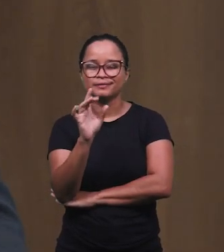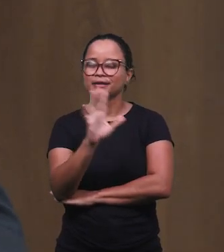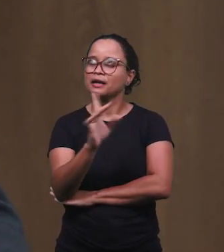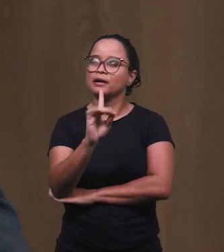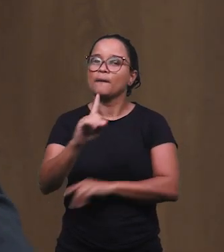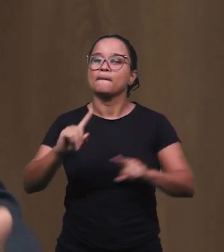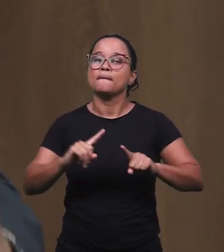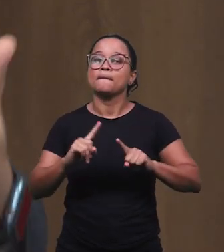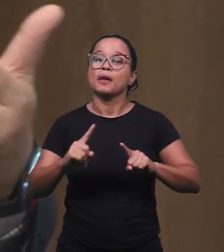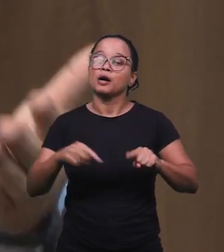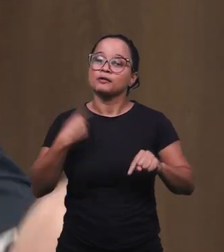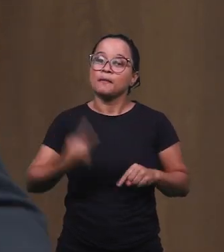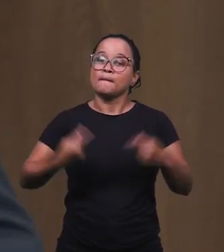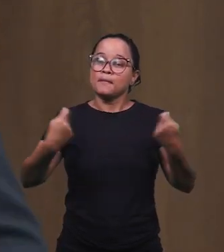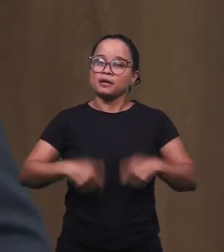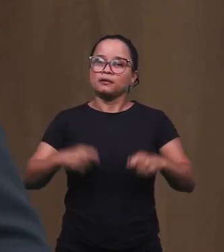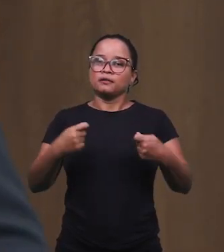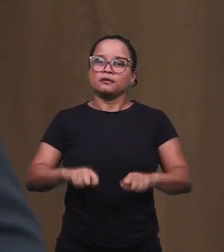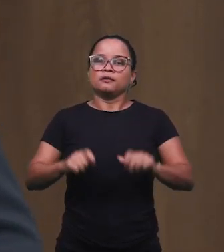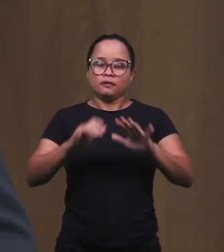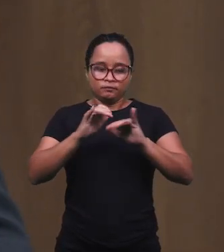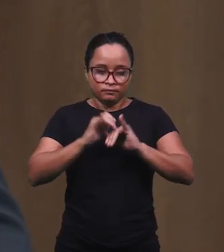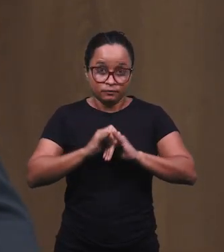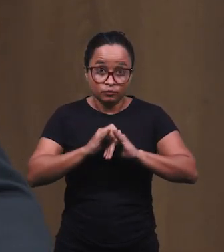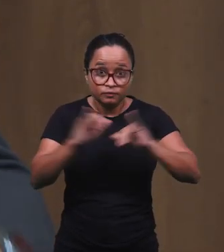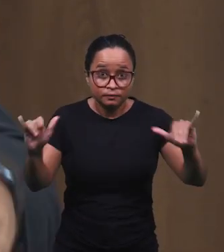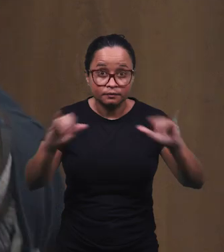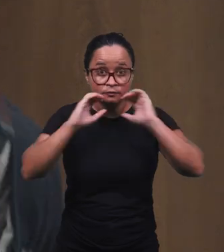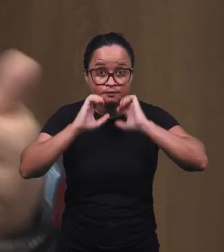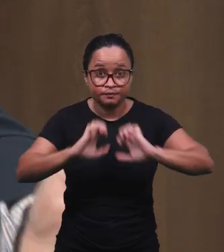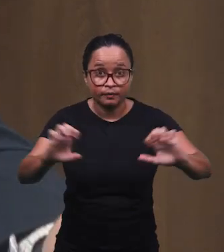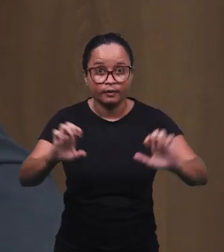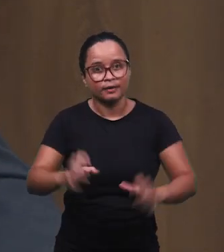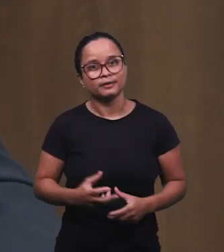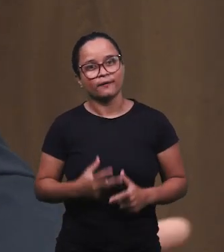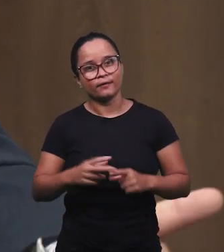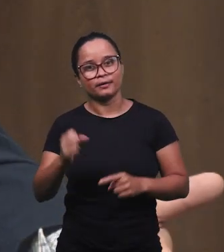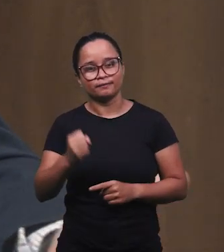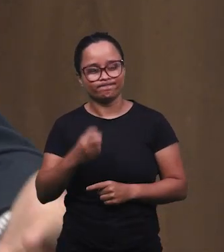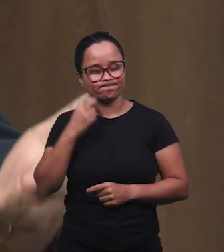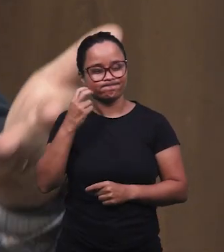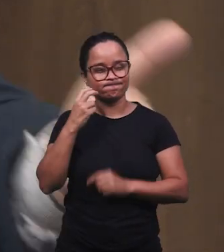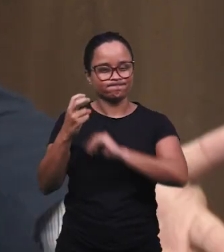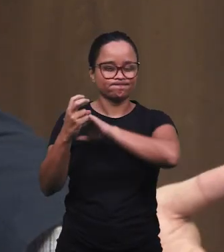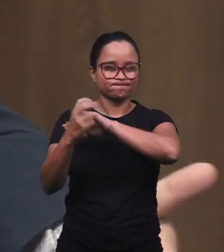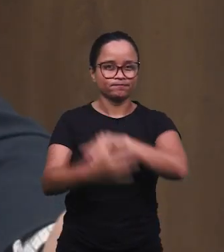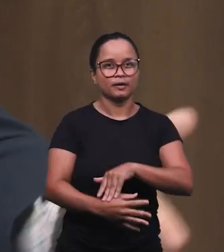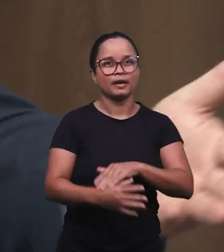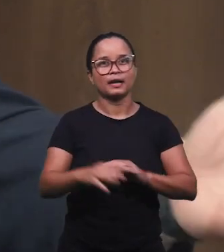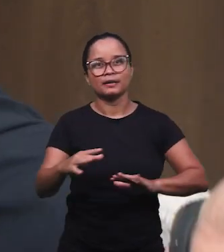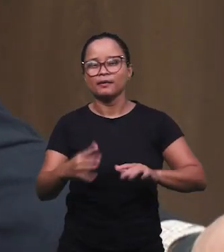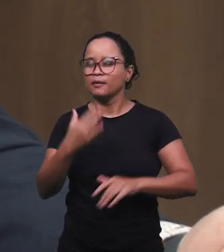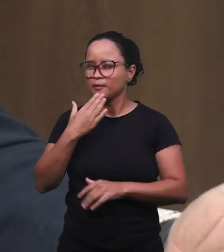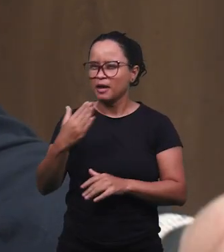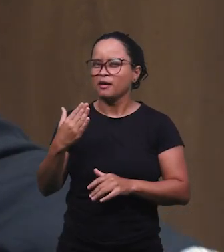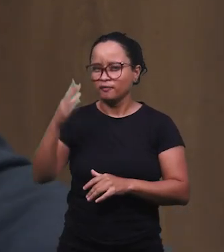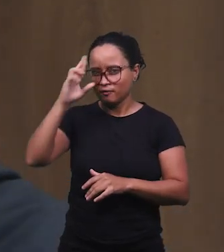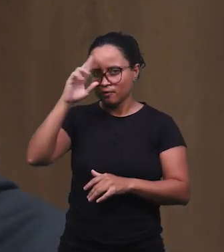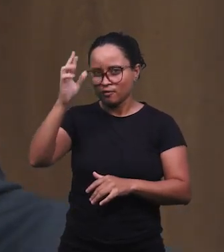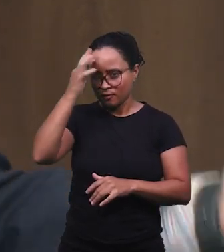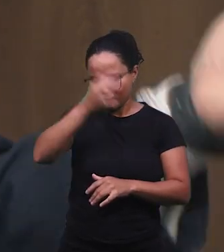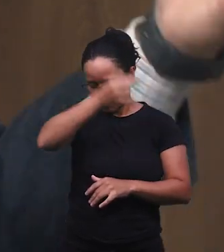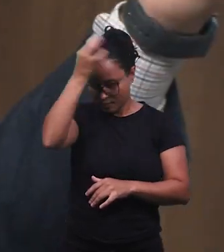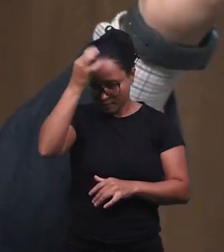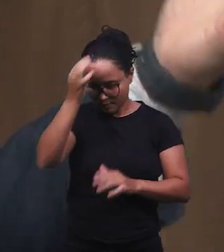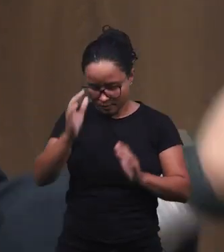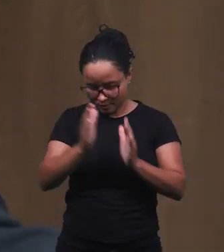mensagem. A gente precisa transmitir o que nos foi dado. Então, vencer a timidez, ora, pede ao Espírito Santo, principalmente